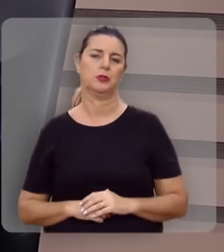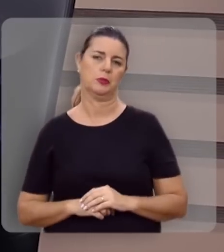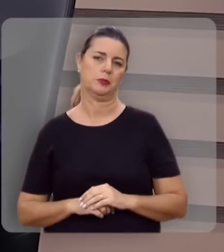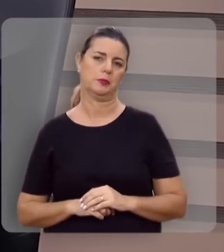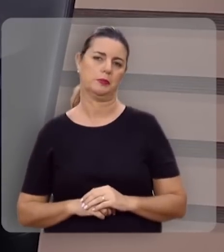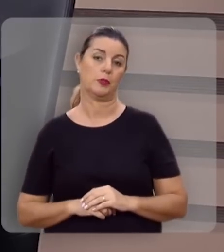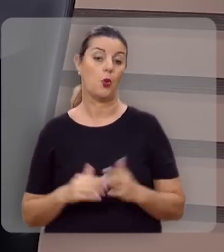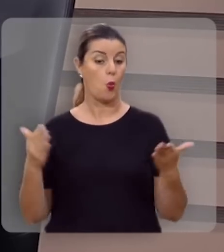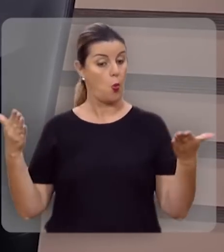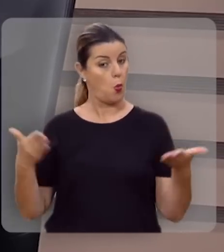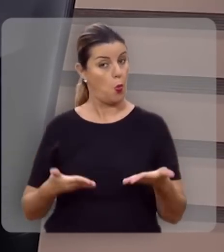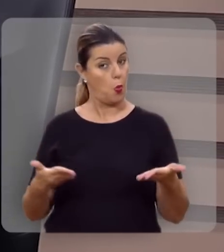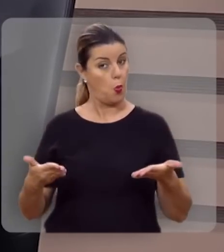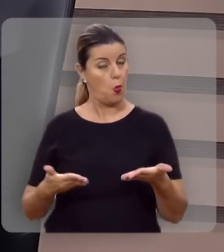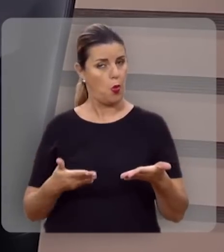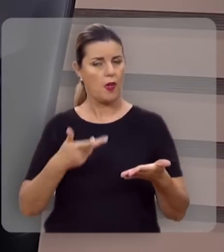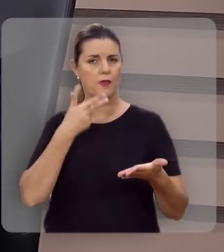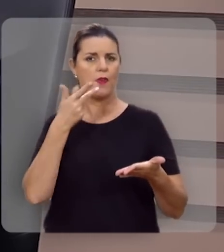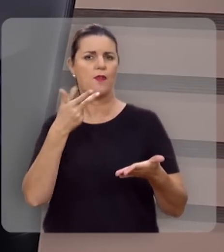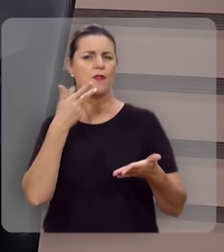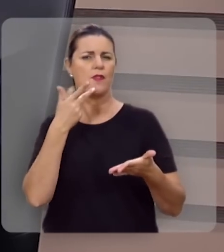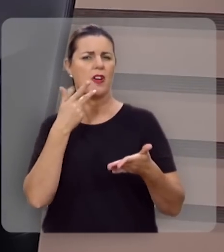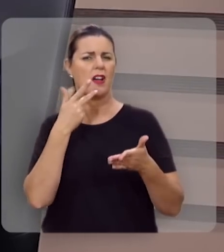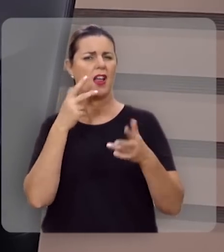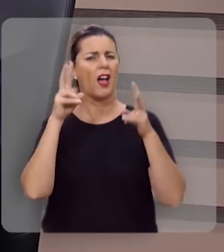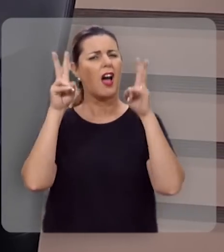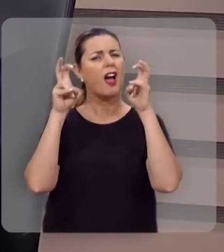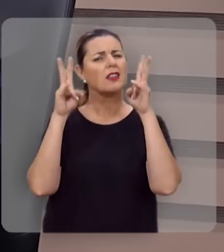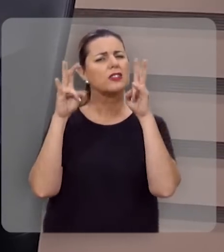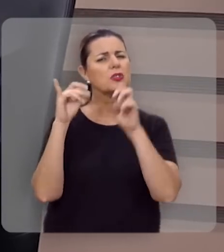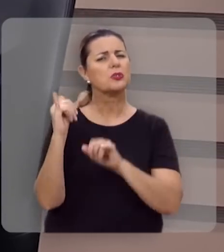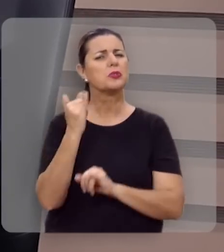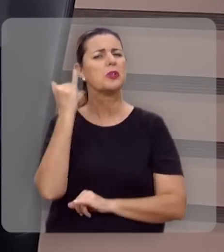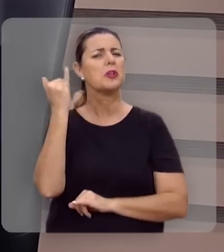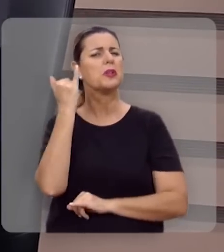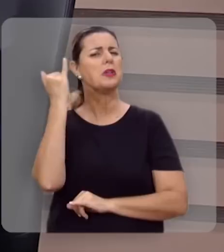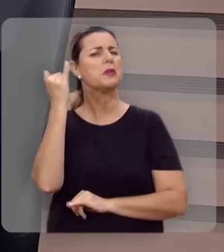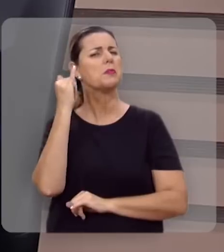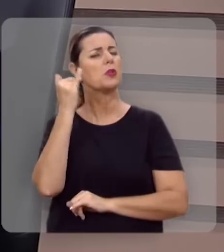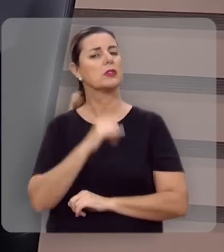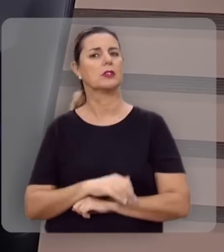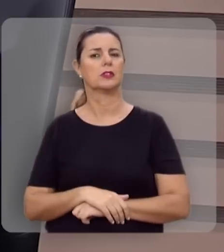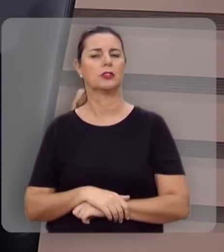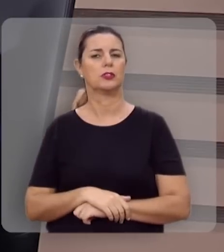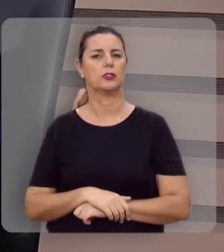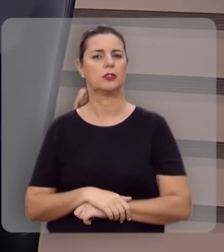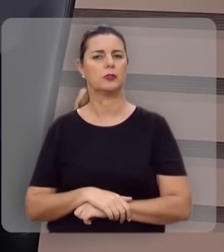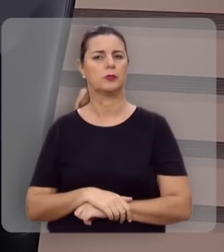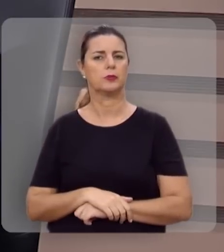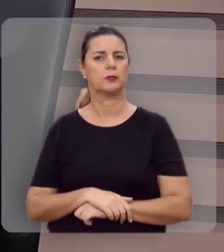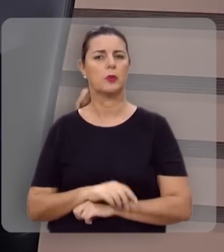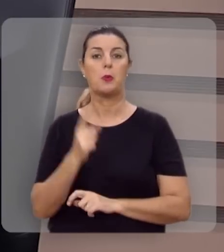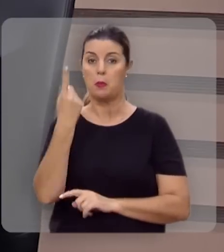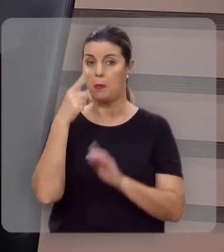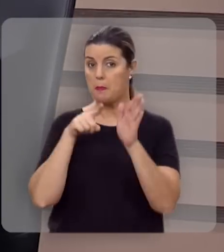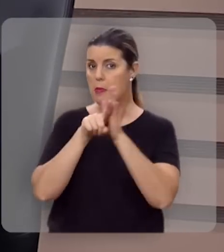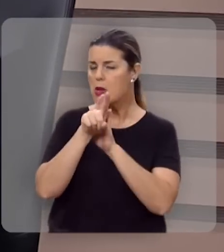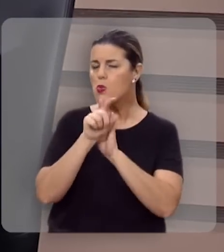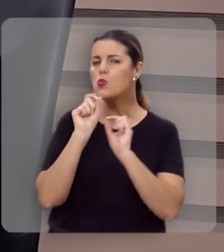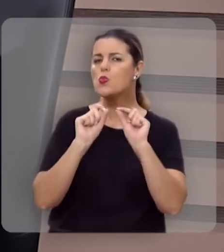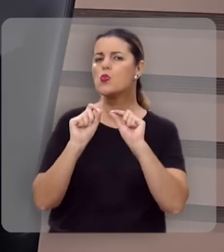vocês. Hoje eu quero tratar de um assunto extremamente intrigante, com uma